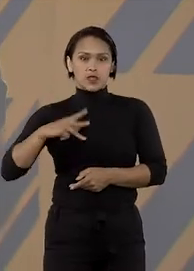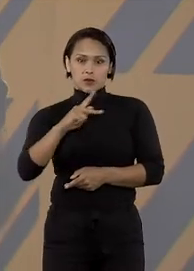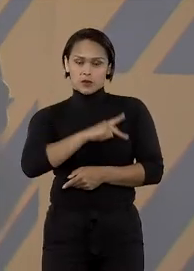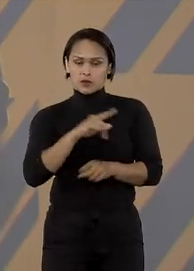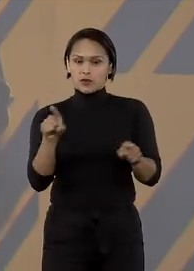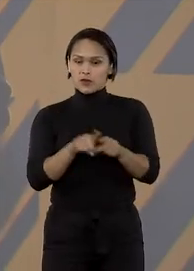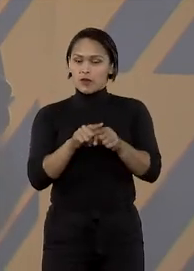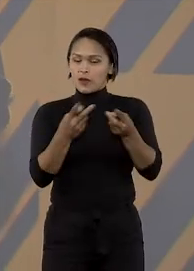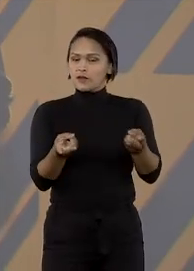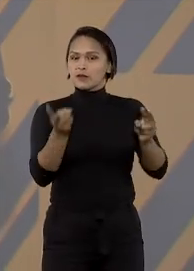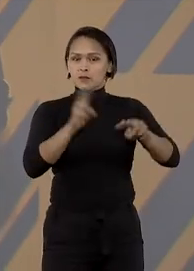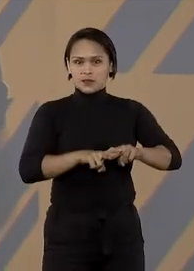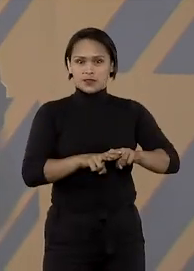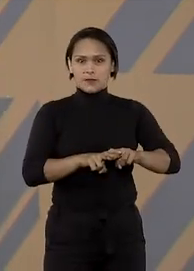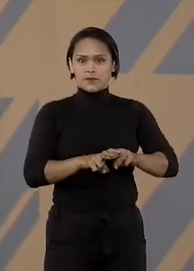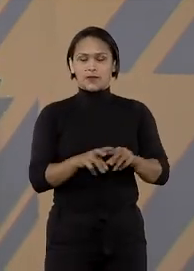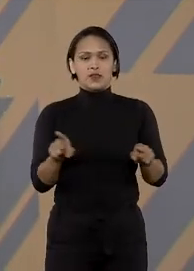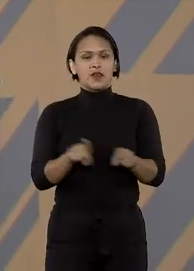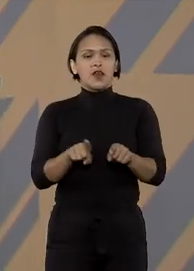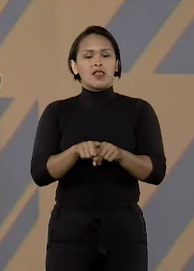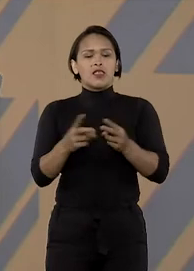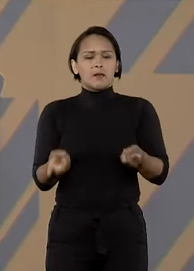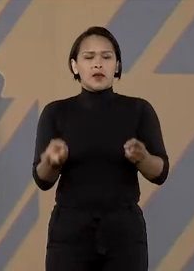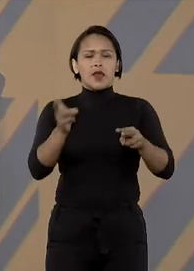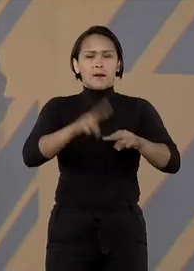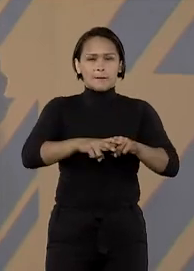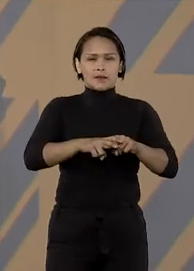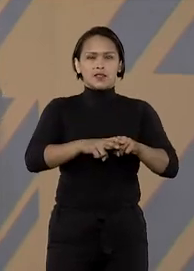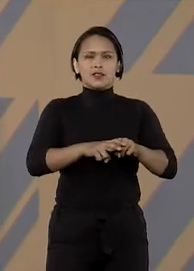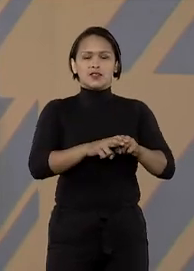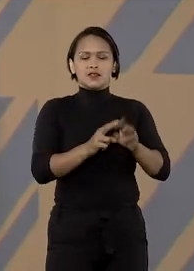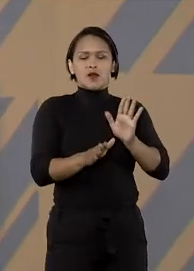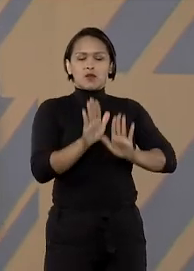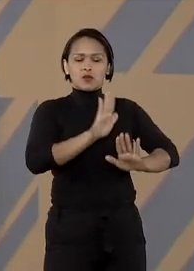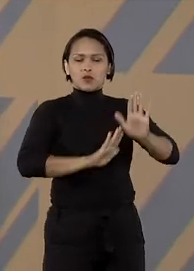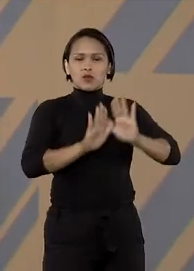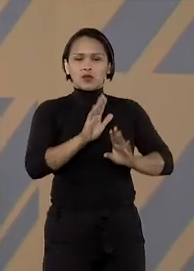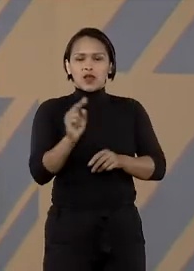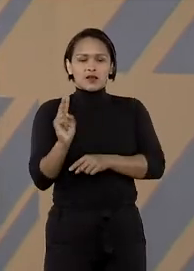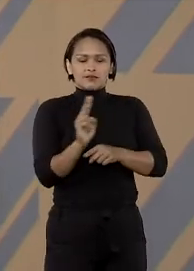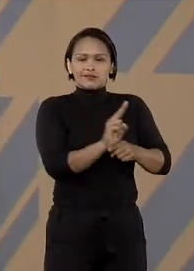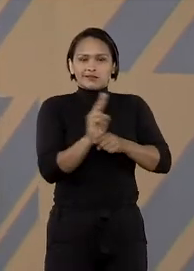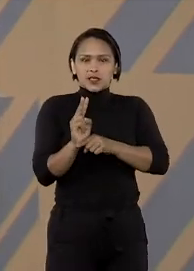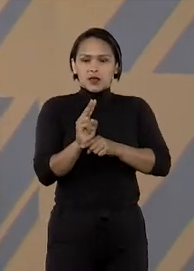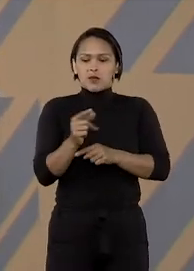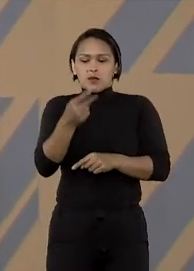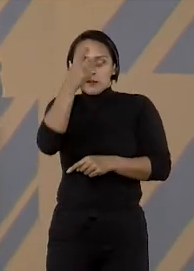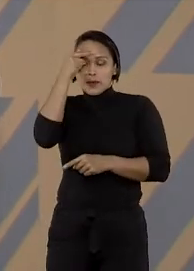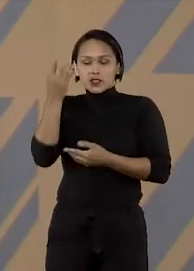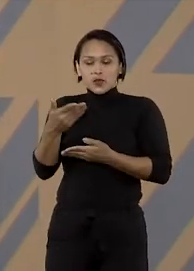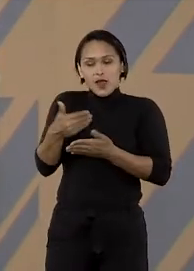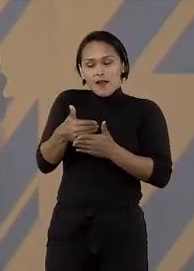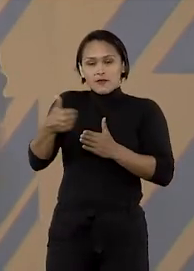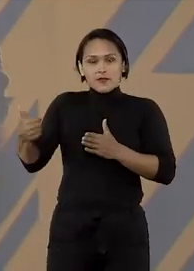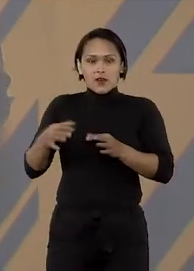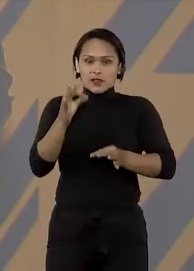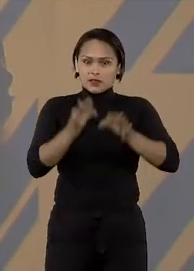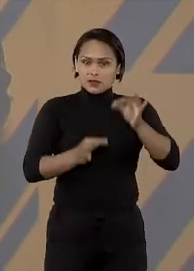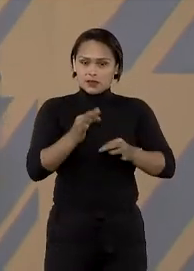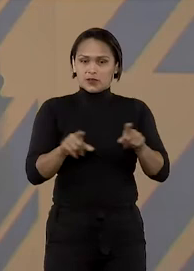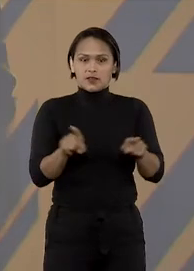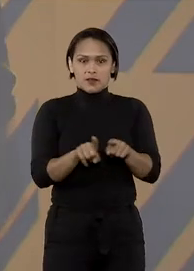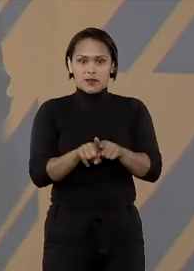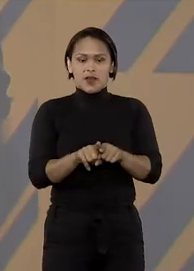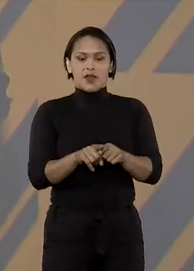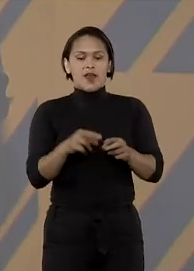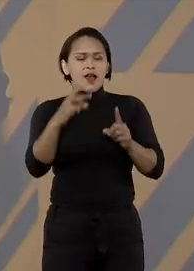Público Estadual. Também foi decretada a prisão preventiva de uma pessoa de fora do serviço público que estaria envolvida com o esquema.